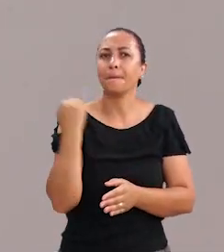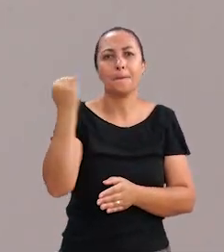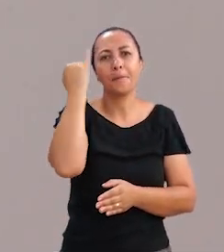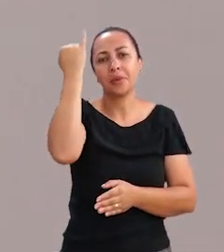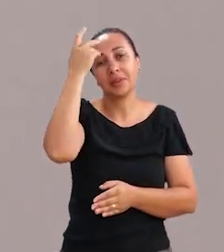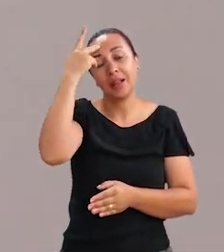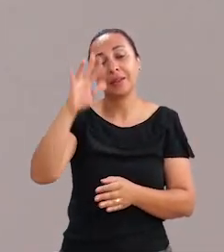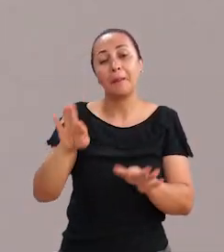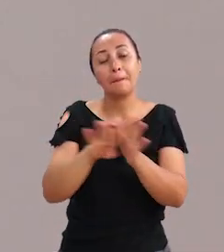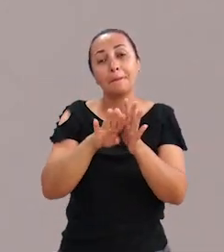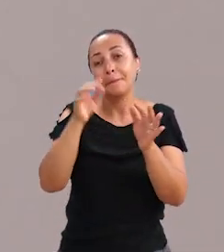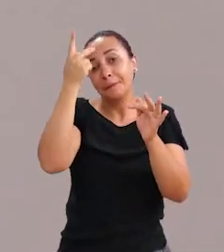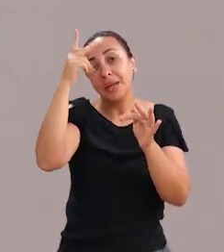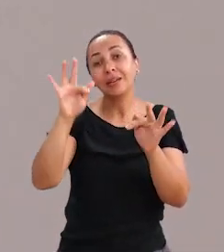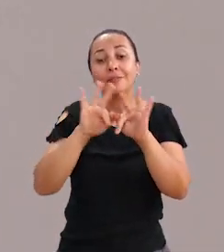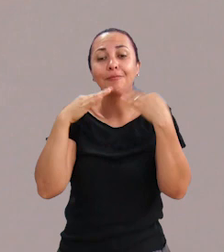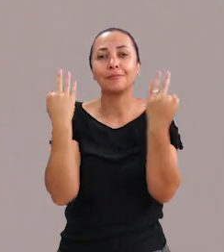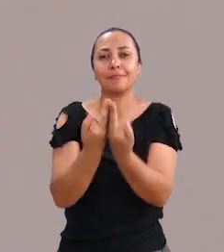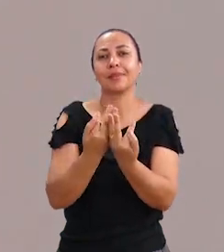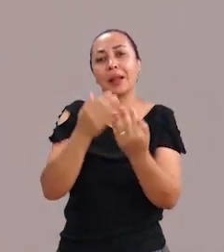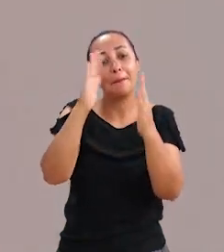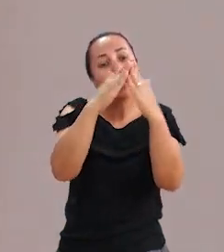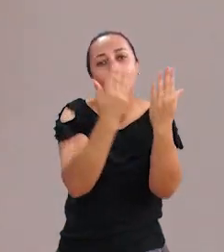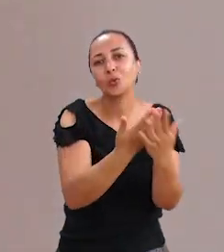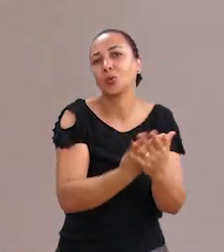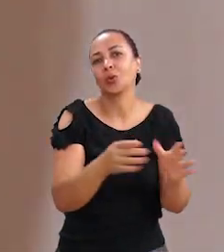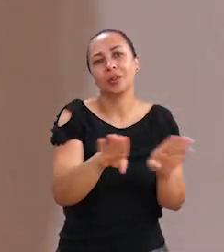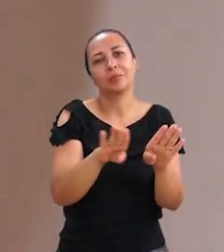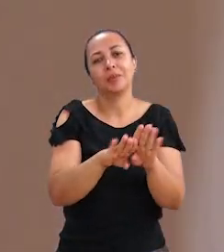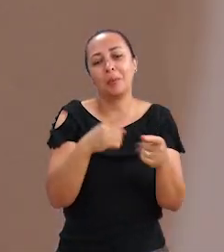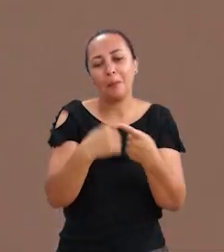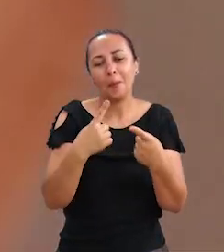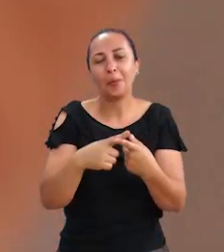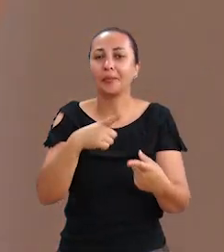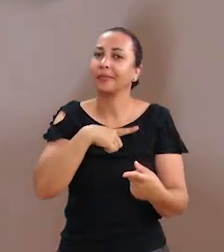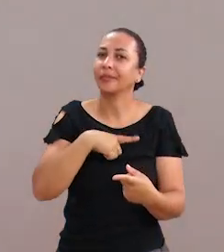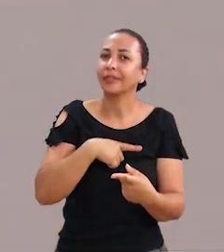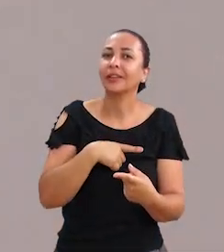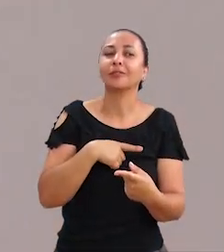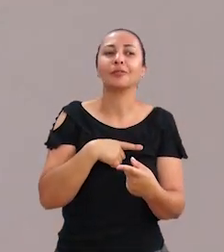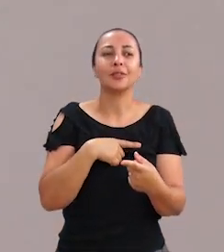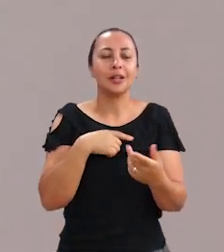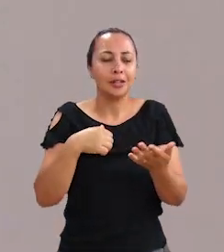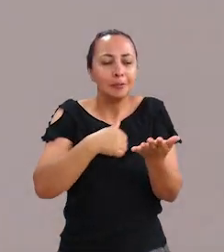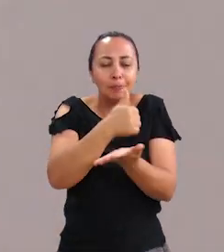suma importância, até para a família, até para a escola também, porque eles tiveram